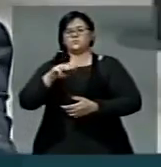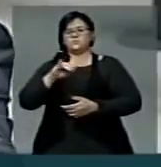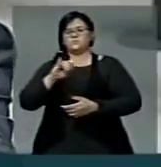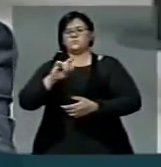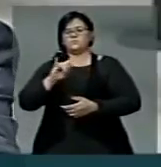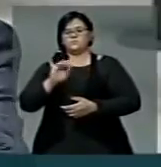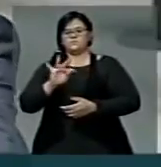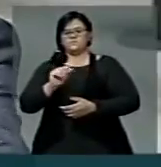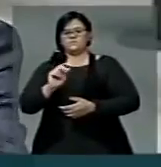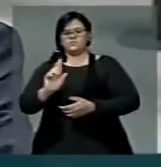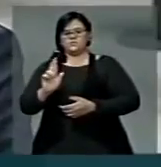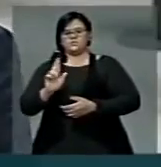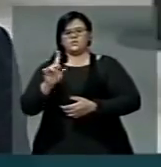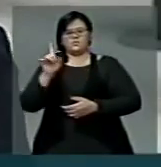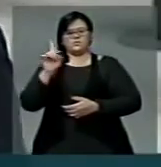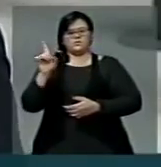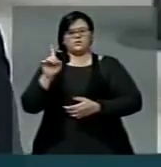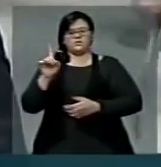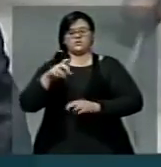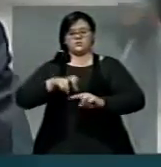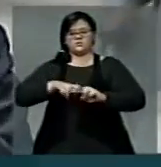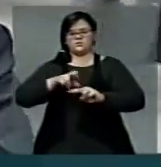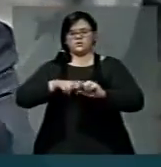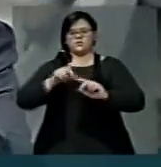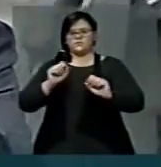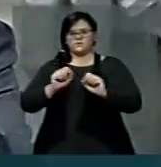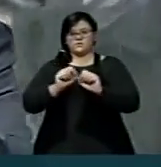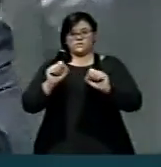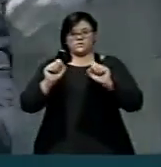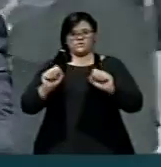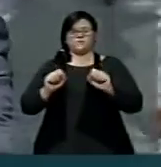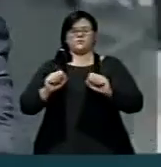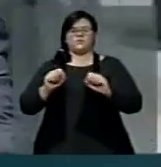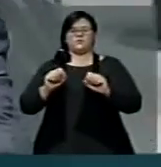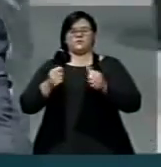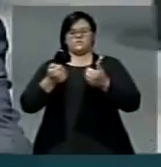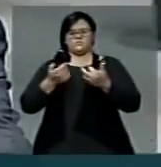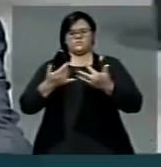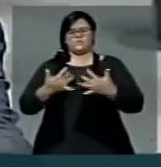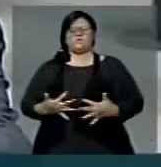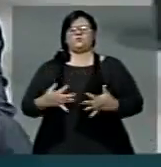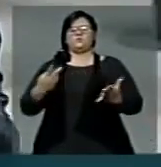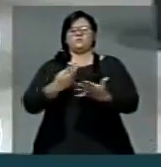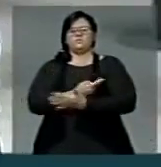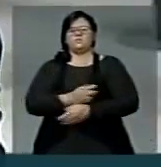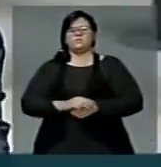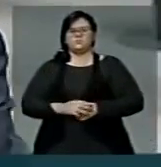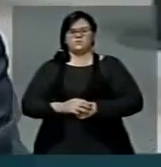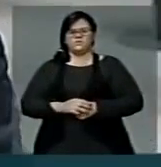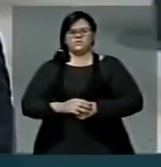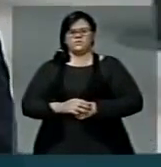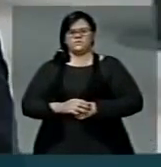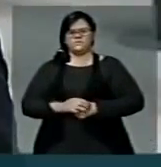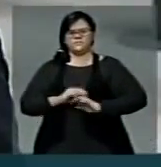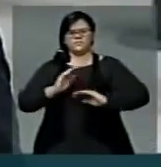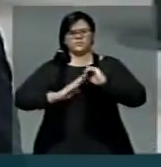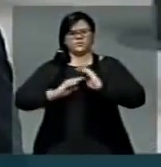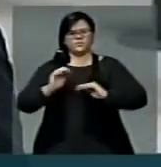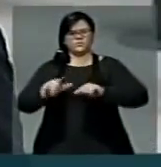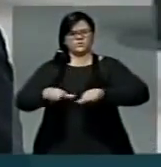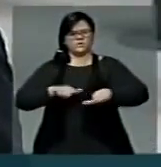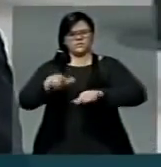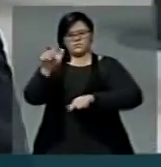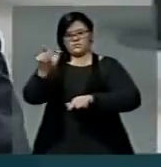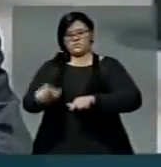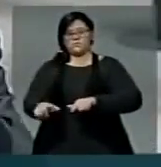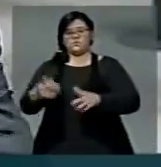Minas sentada ali, prestando esclarecimento. Mesmo que não tenha informado, simbolicamente foi importante, perante os trabalhadores,